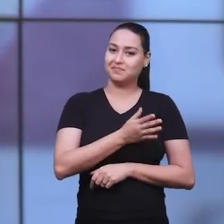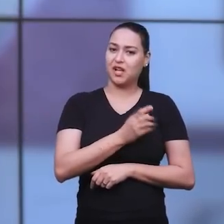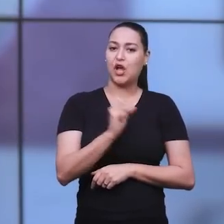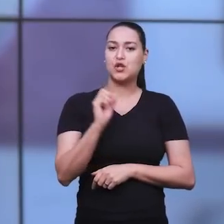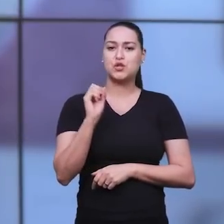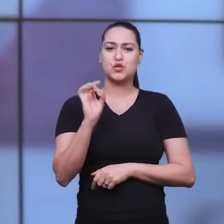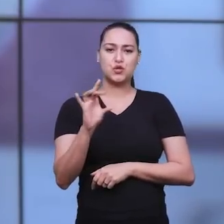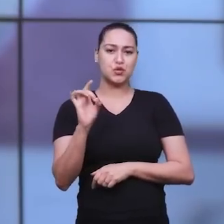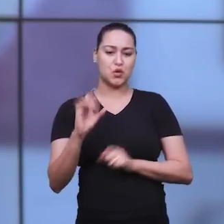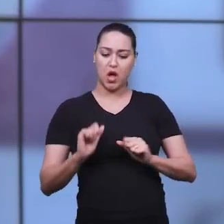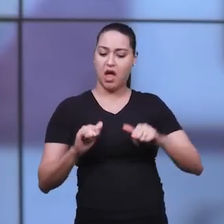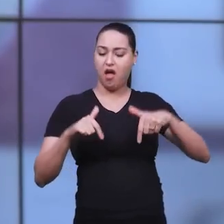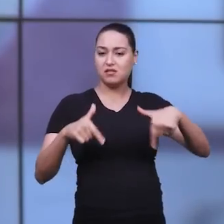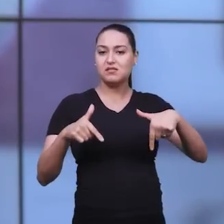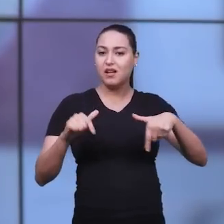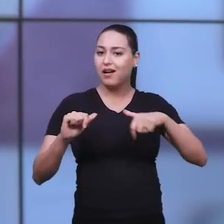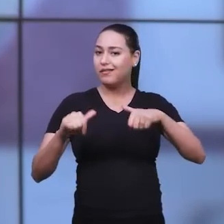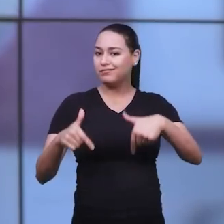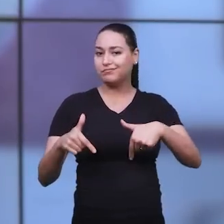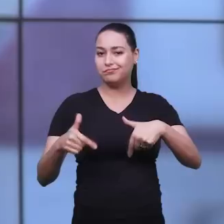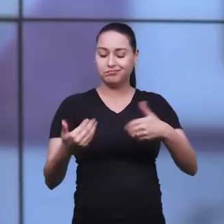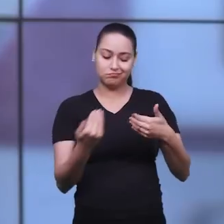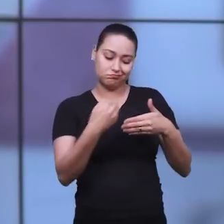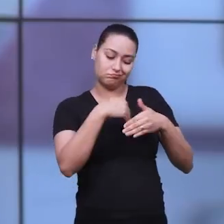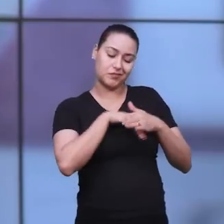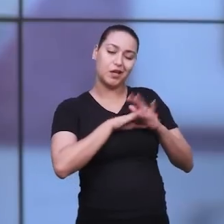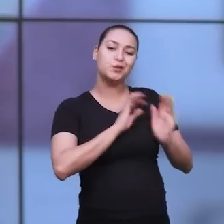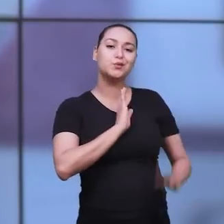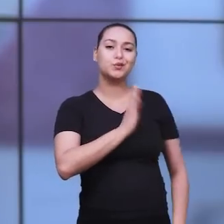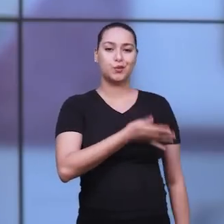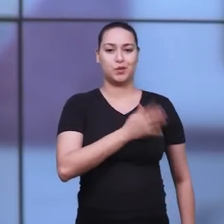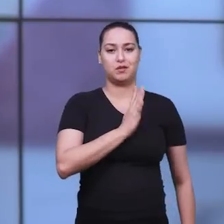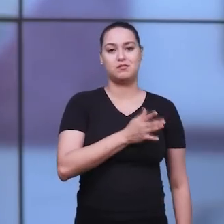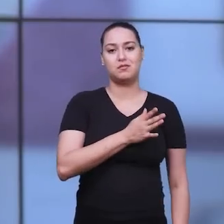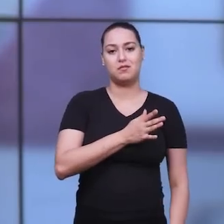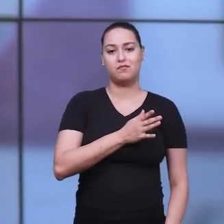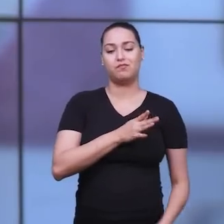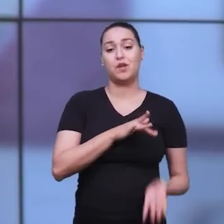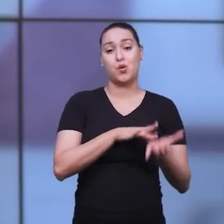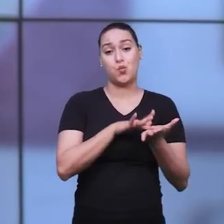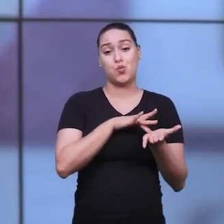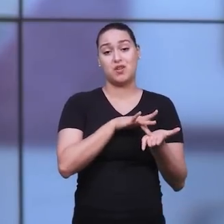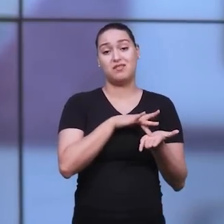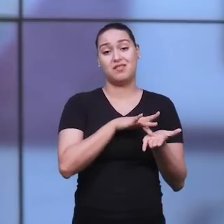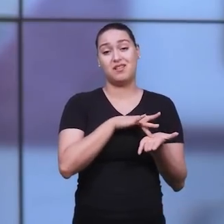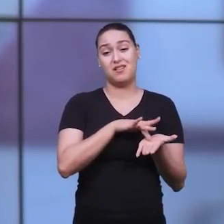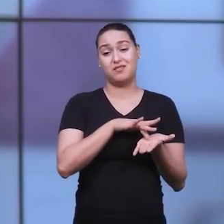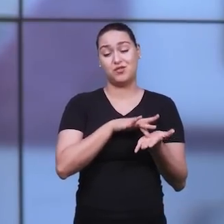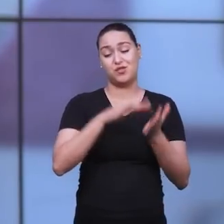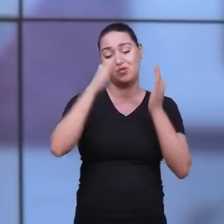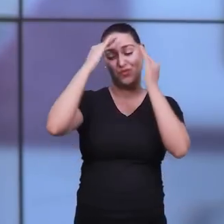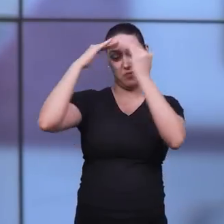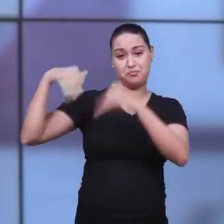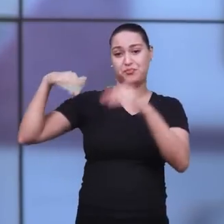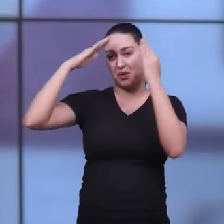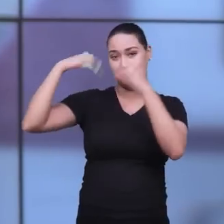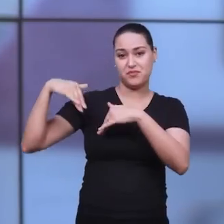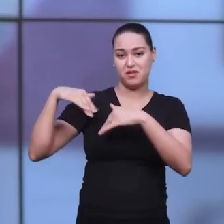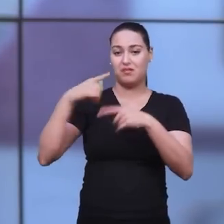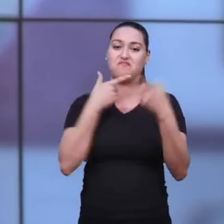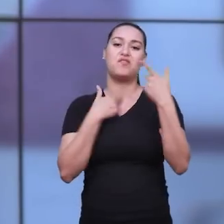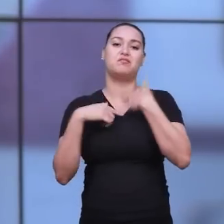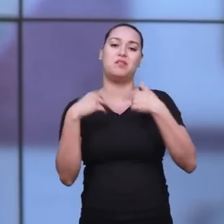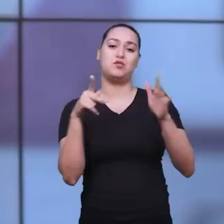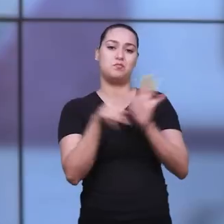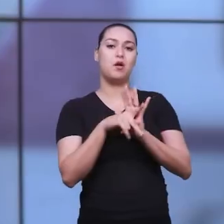não apenas o comportamento e as ações. Está no coração o engano, o desejo inato de fazer